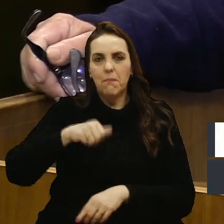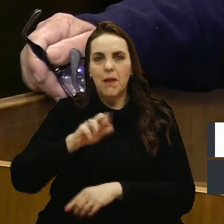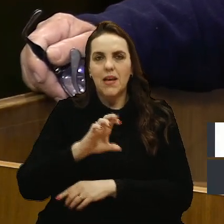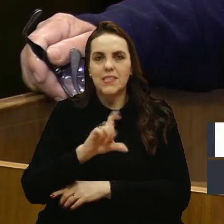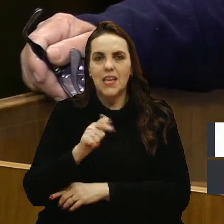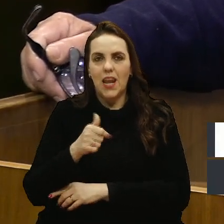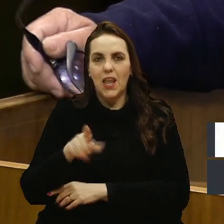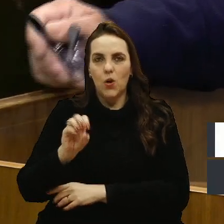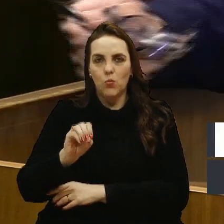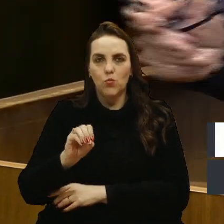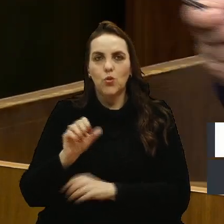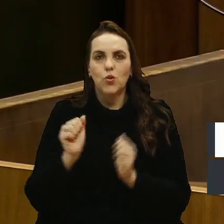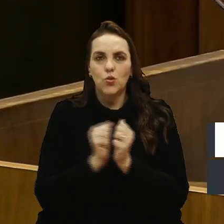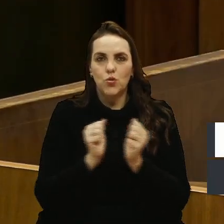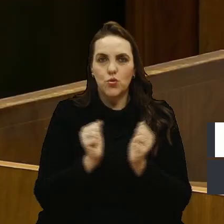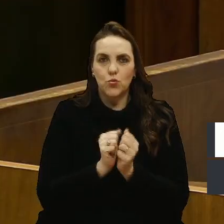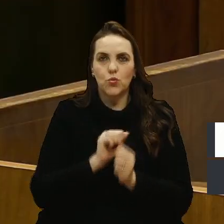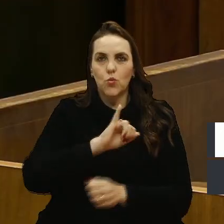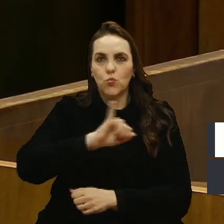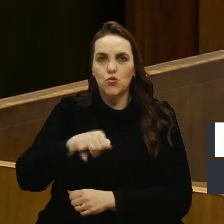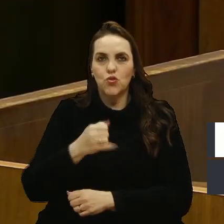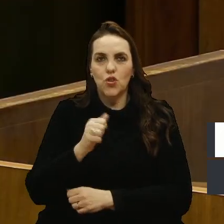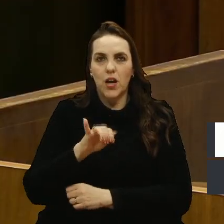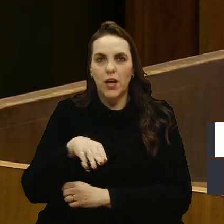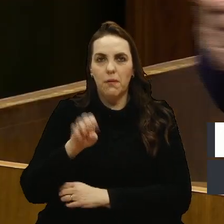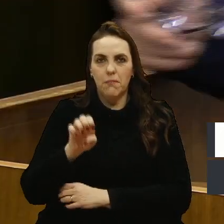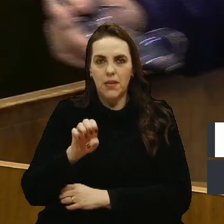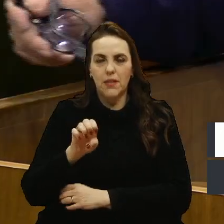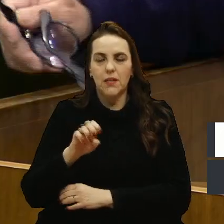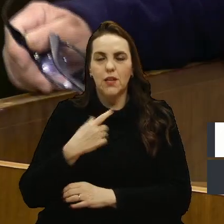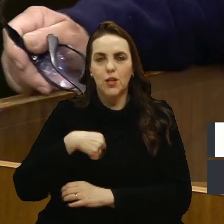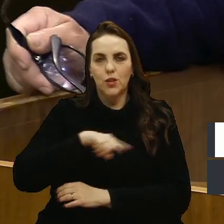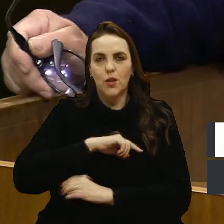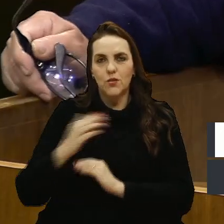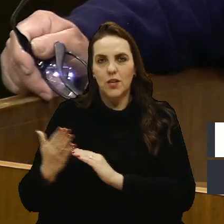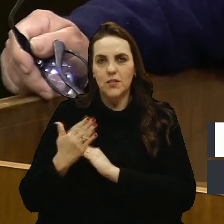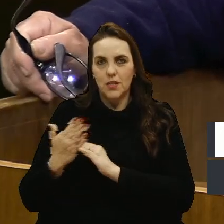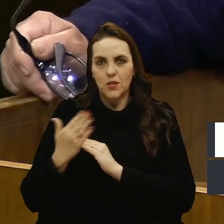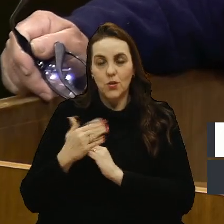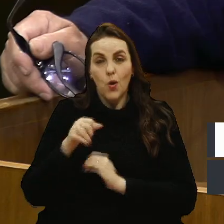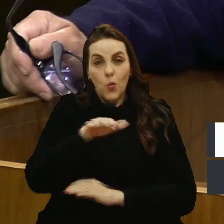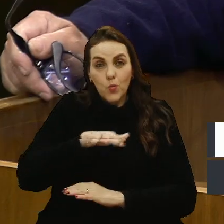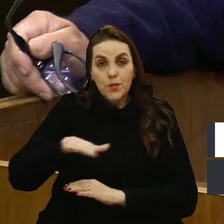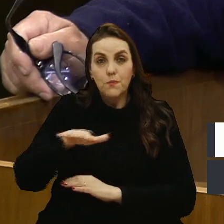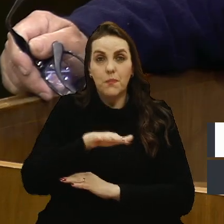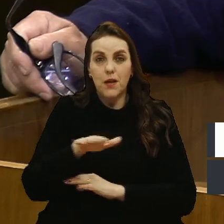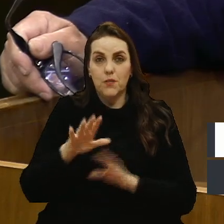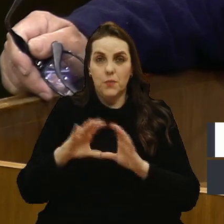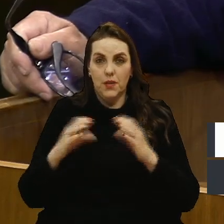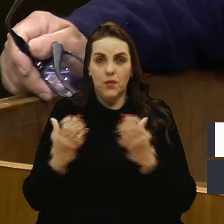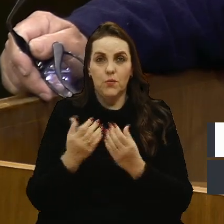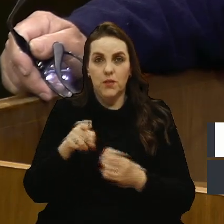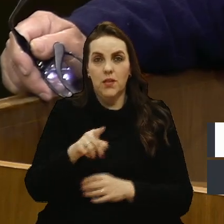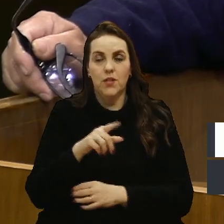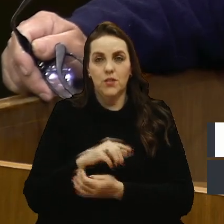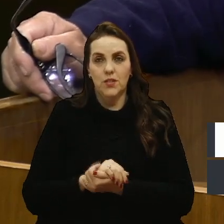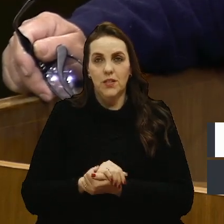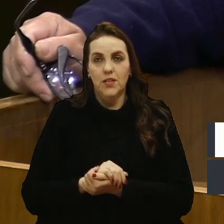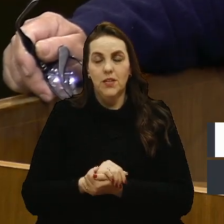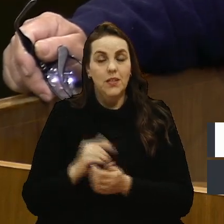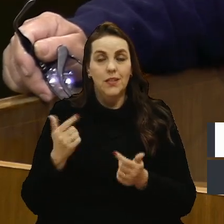Jaime, nosso assessor, um espaço para que aquela comunidade não